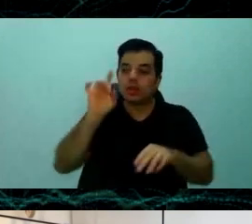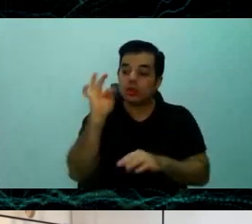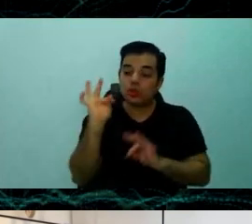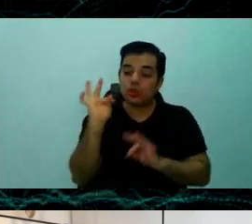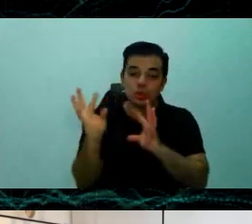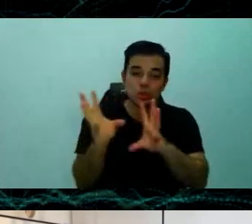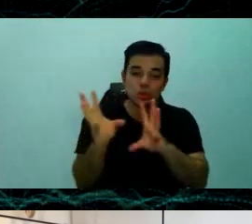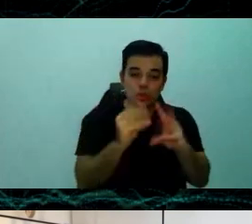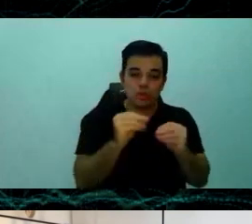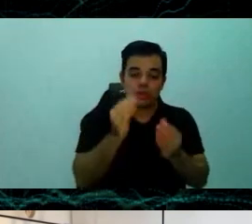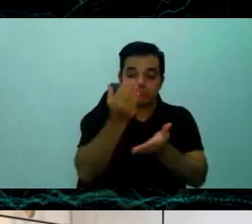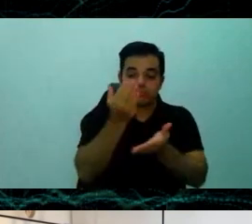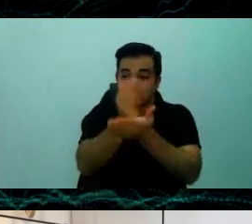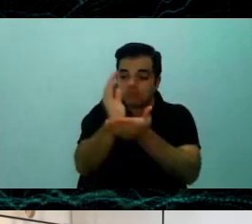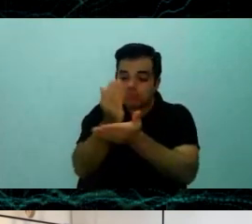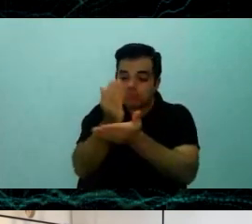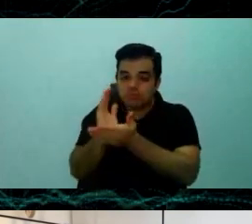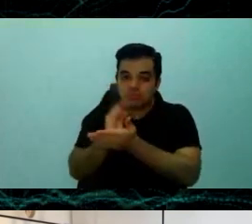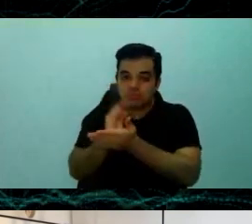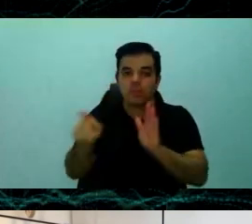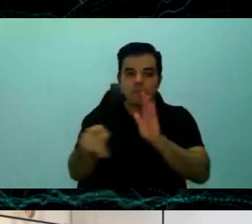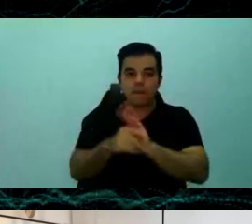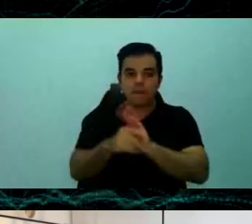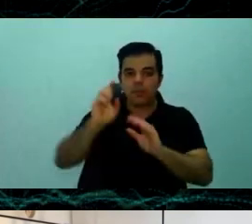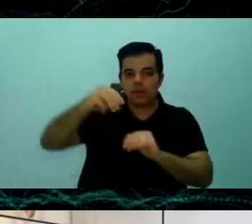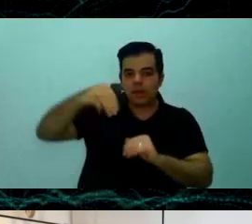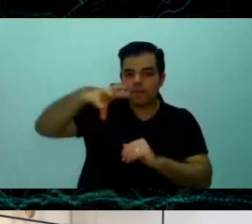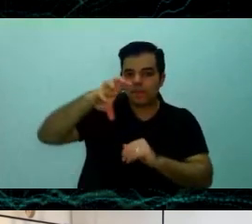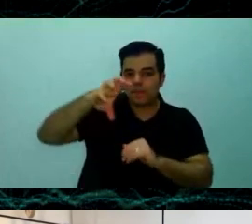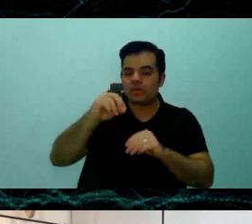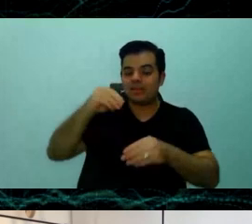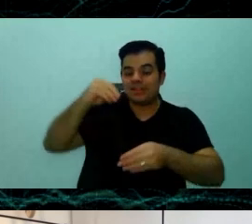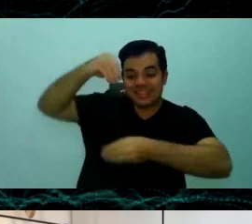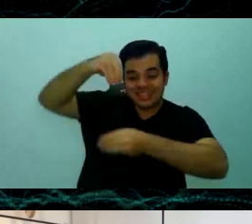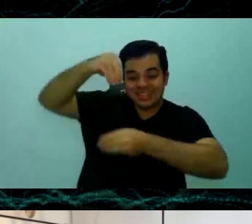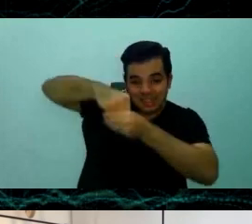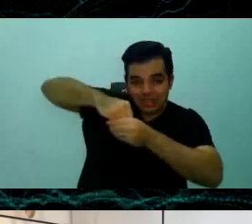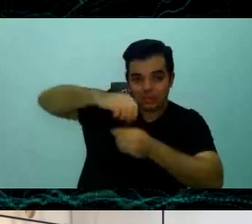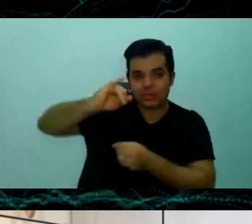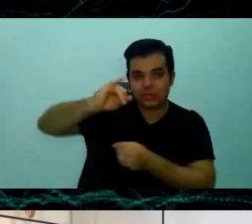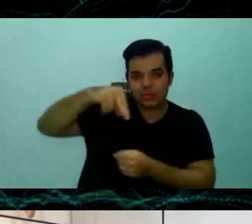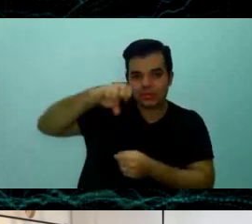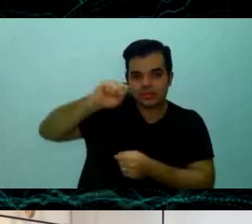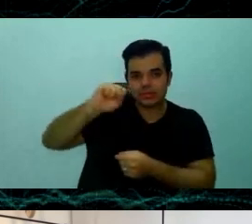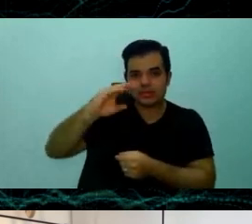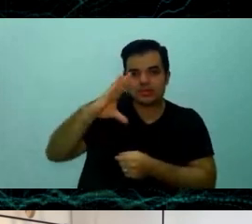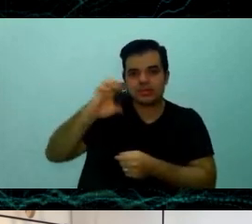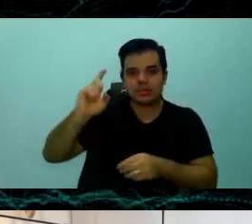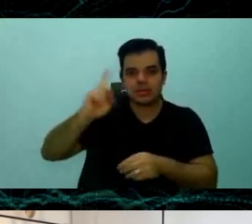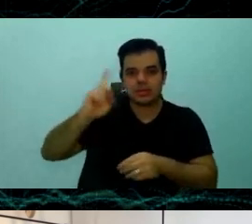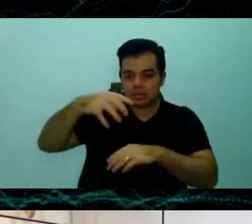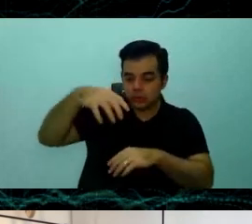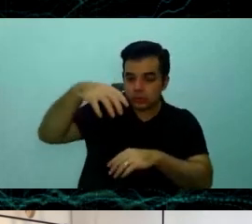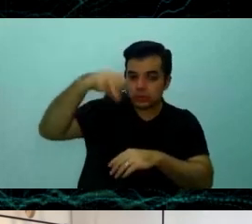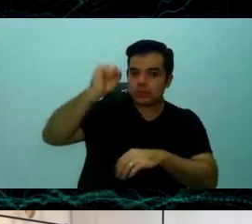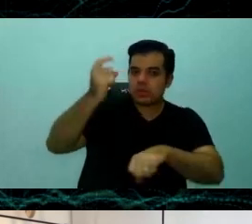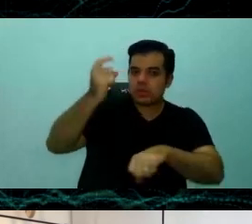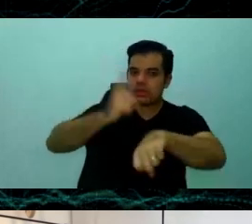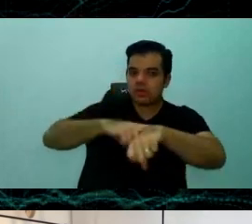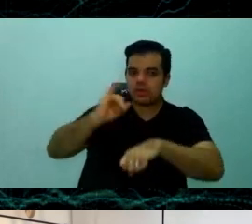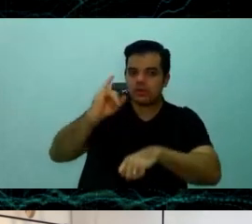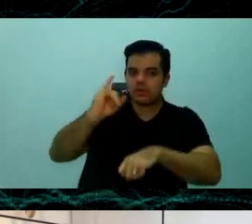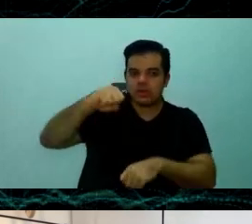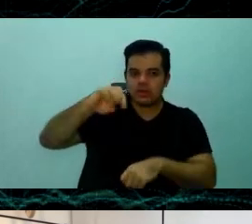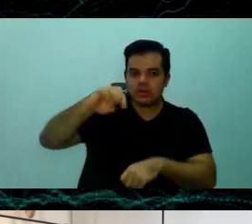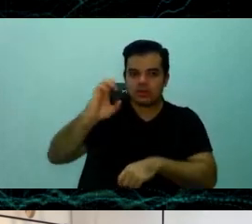dependências para essa parte, para esse módulo aqui do instance. Então, ele deve subir uma instance, ele deve fazer uma